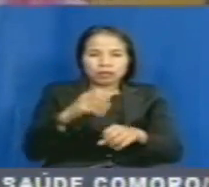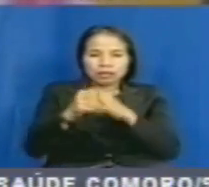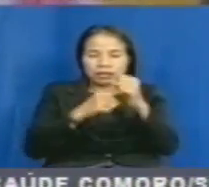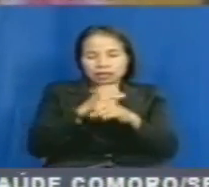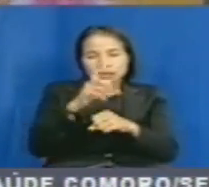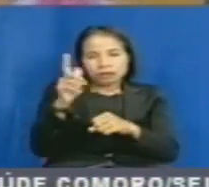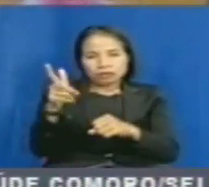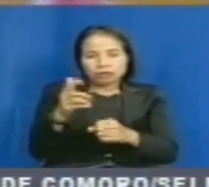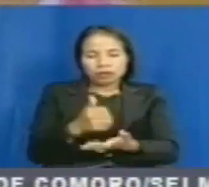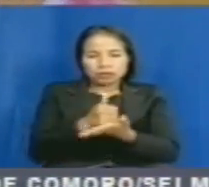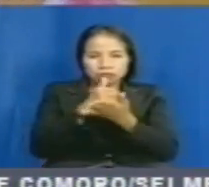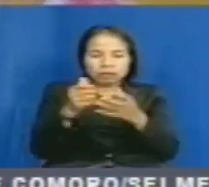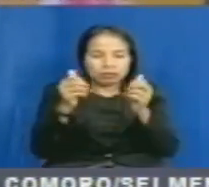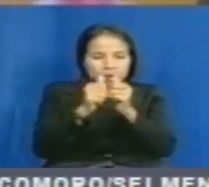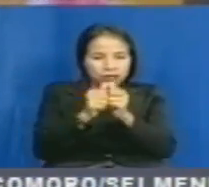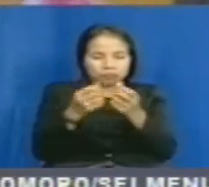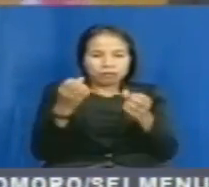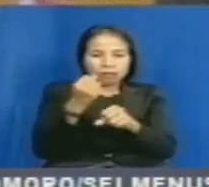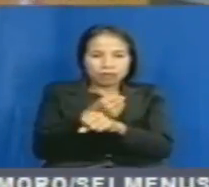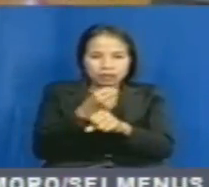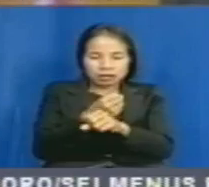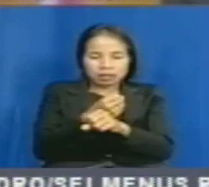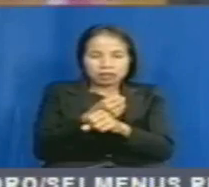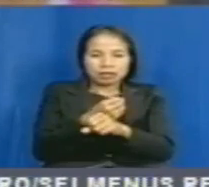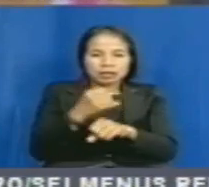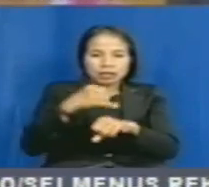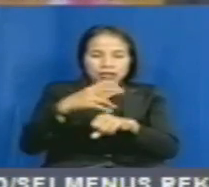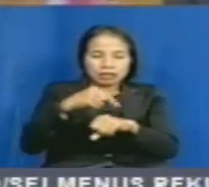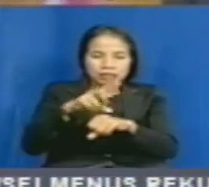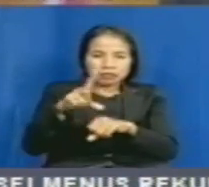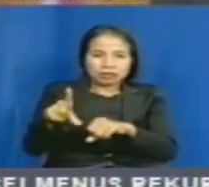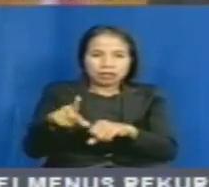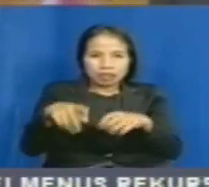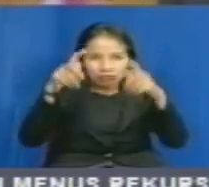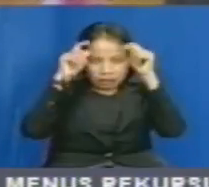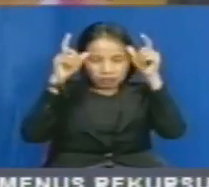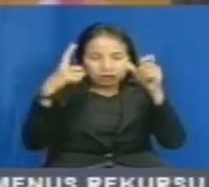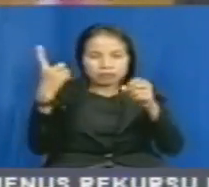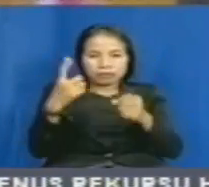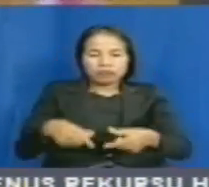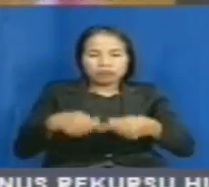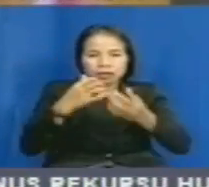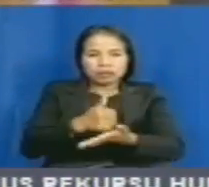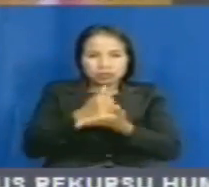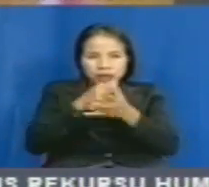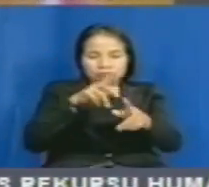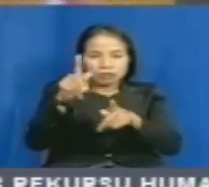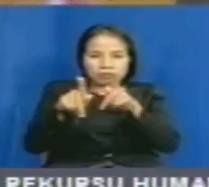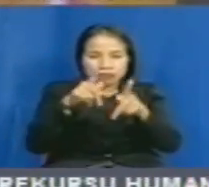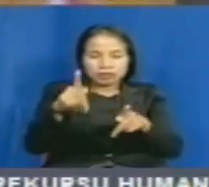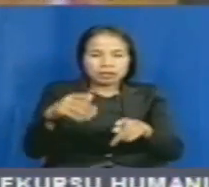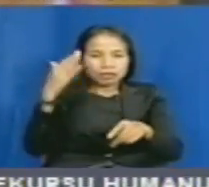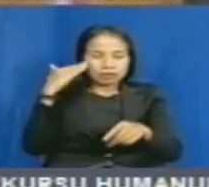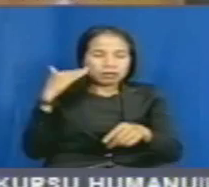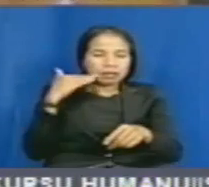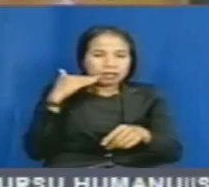Ronulu, apoio malumakas e a arena internacional e a comunidade internacional. Timor-Leste sempre foi apoio à candidatura Sira Korea